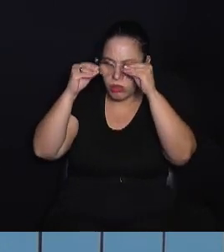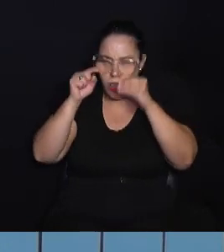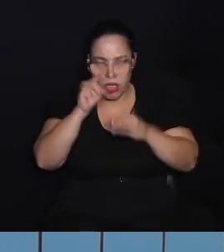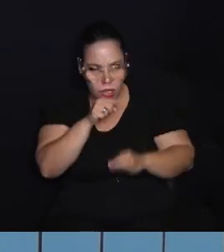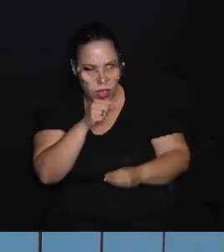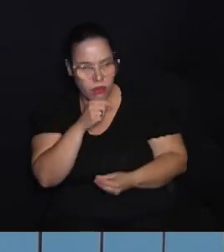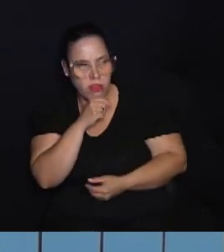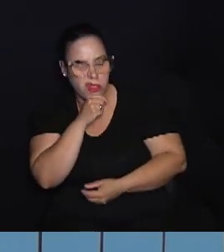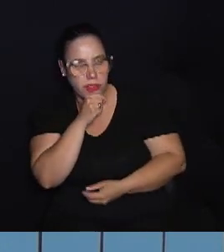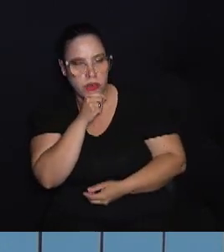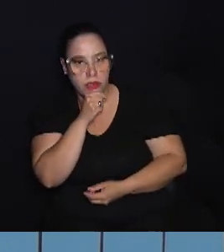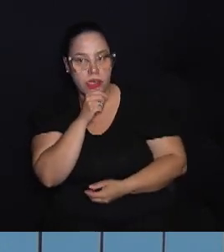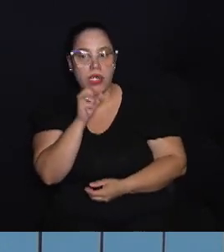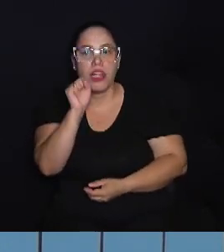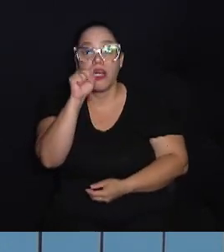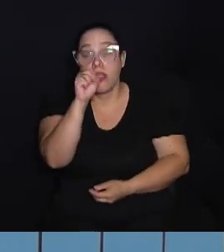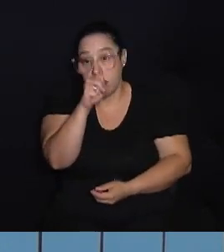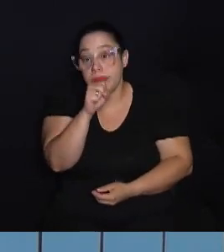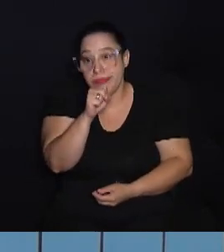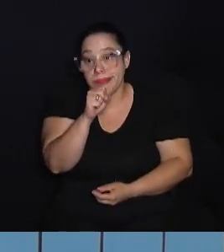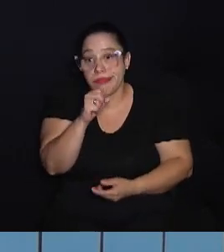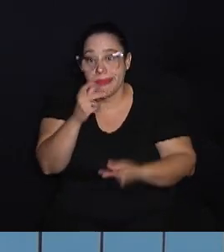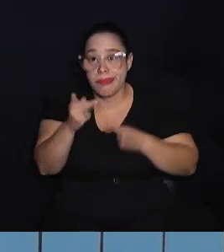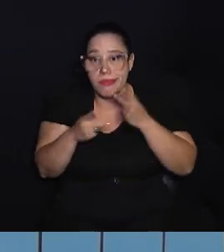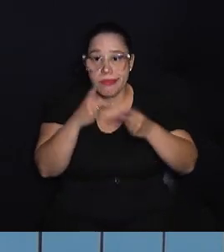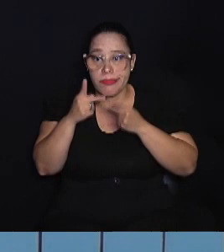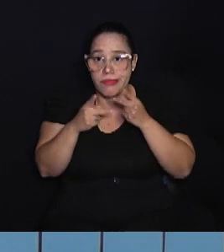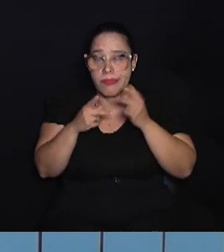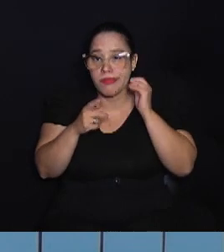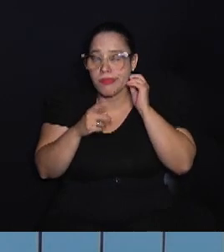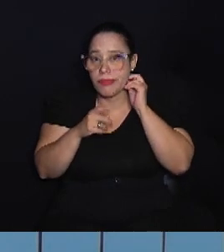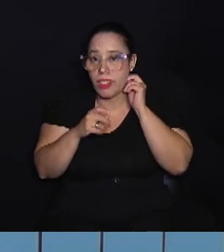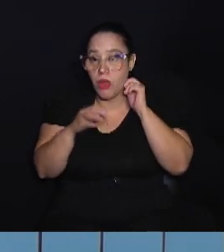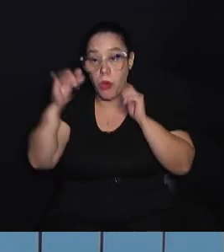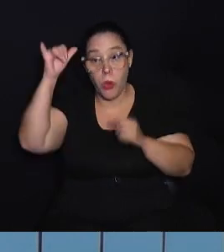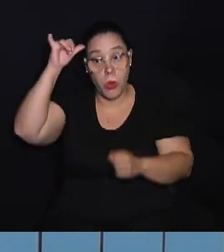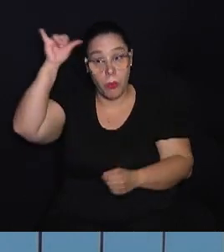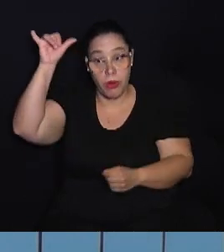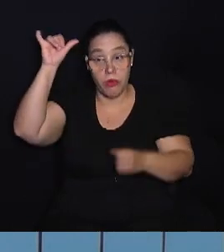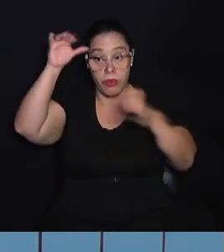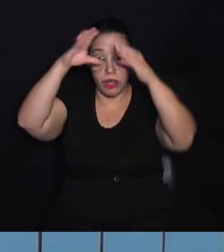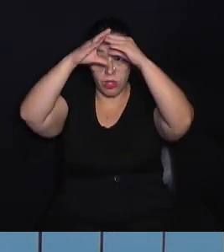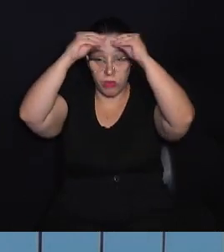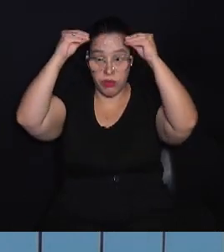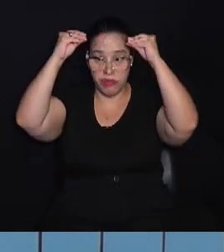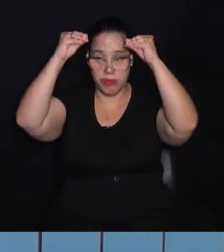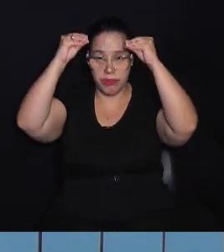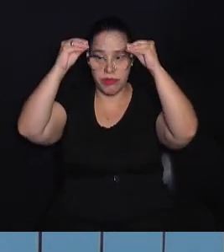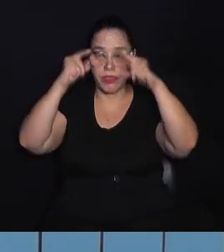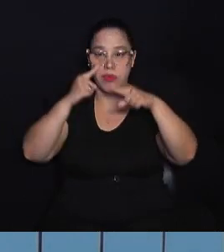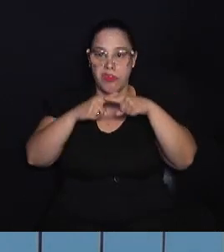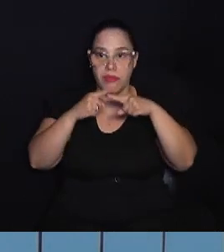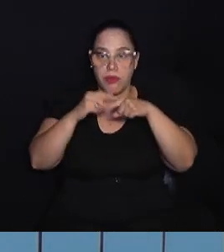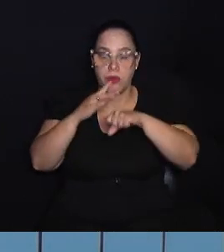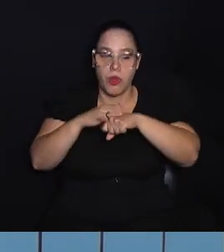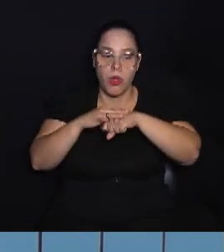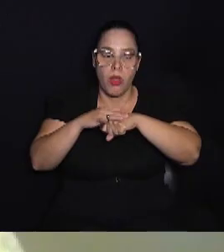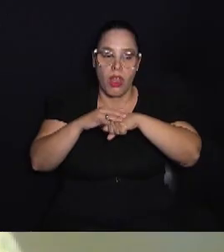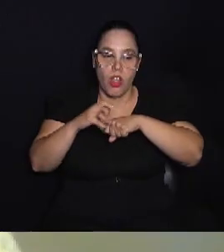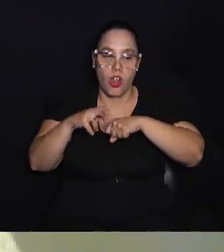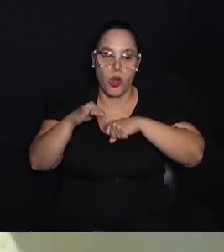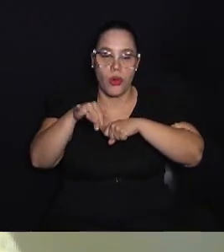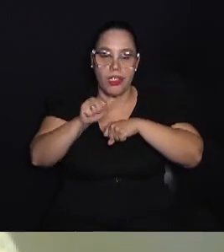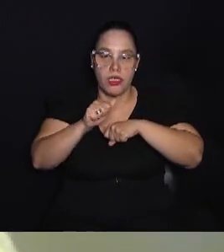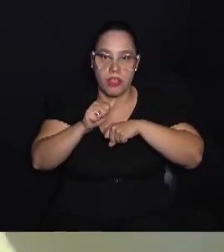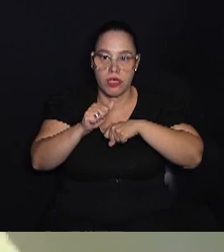então. Sim, por isso que a gente diz que a ortomolecular, ela previne o Alzheimer. Porque se ela é uma doença crônica,